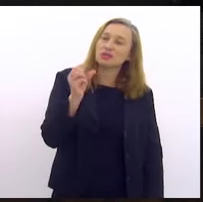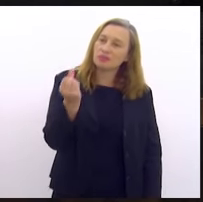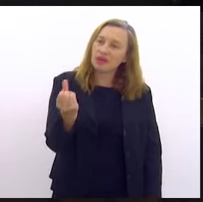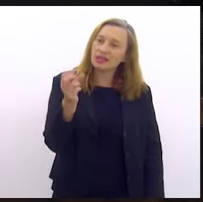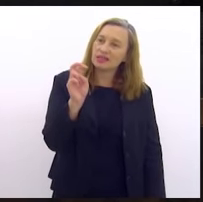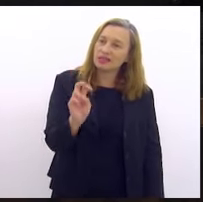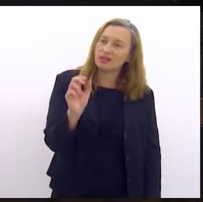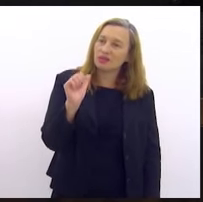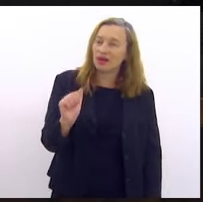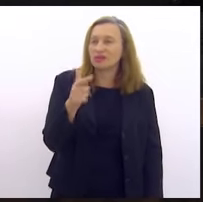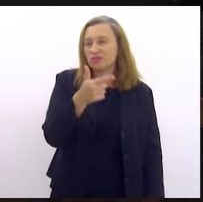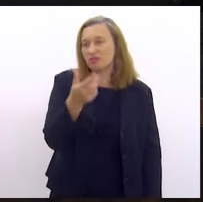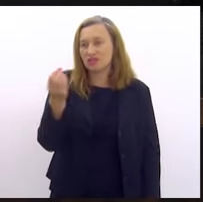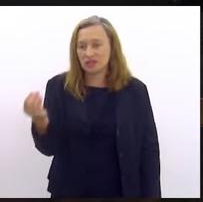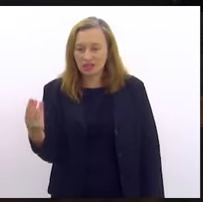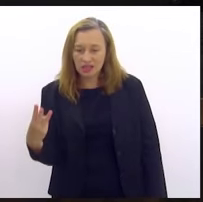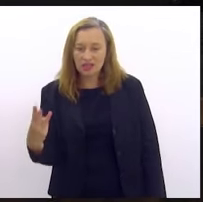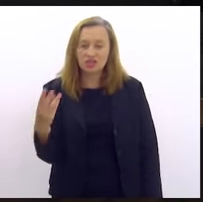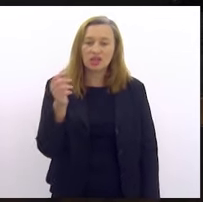365-A/23,